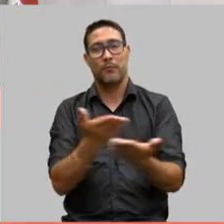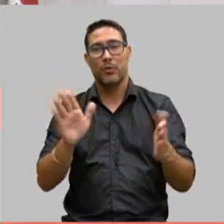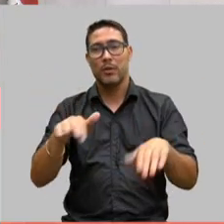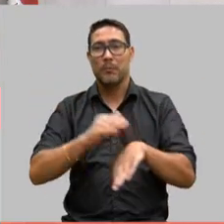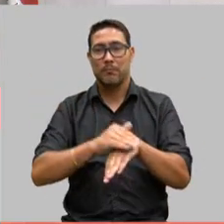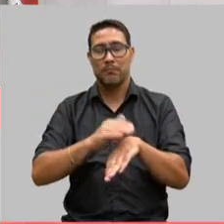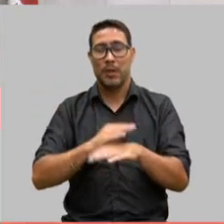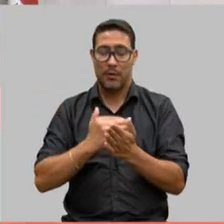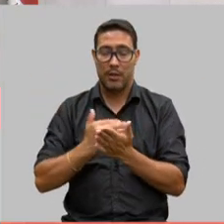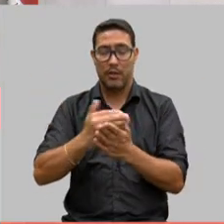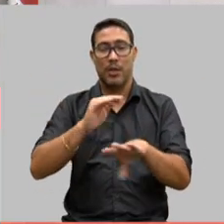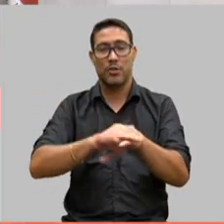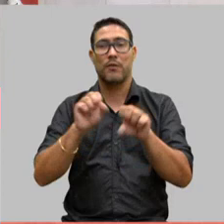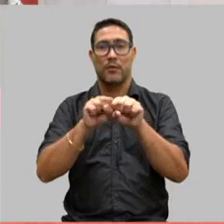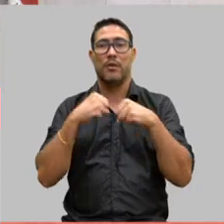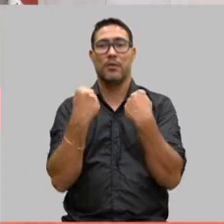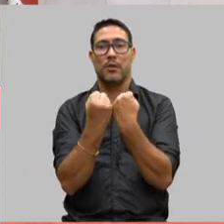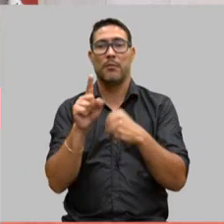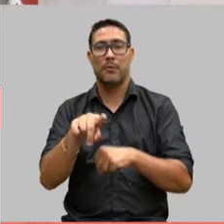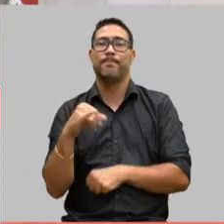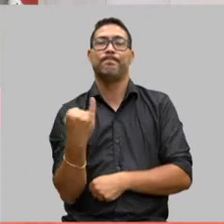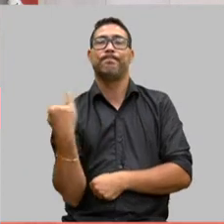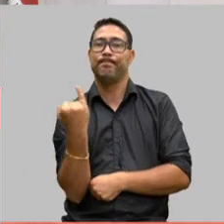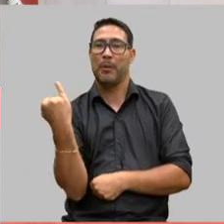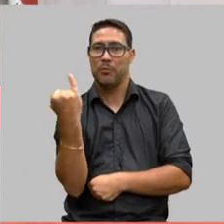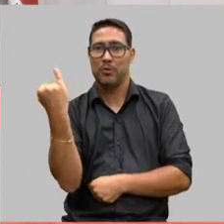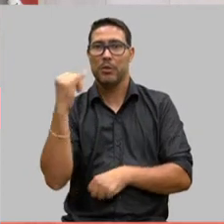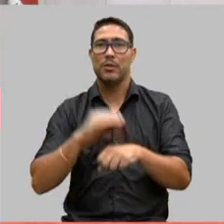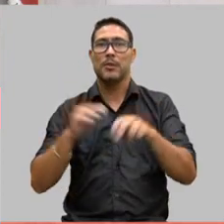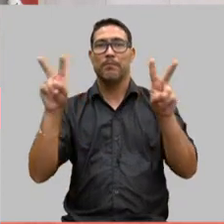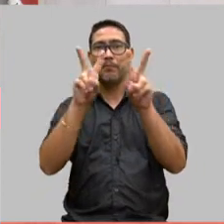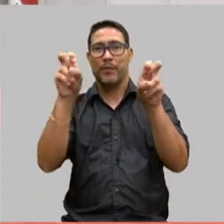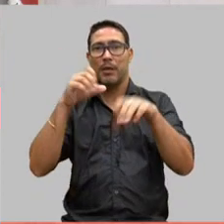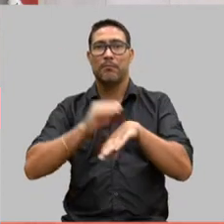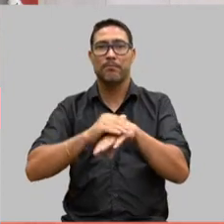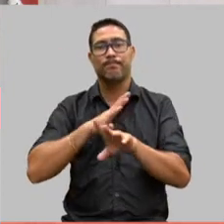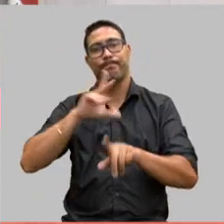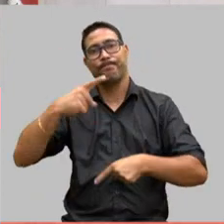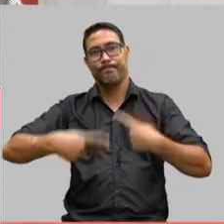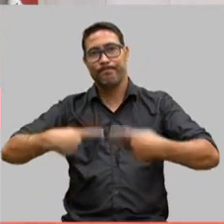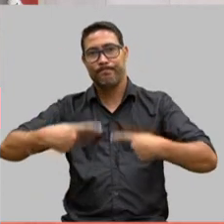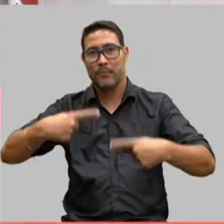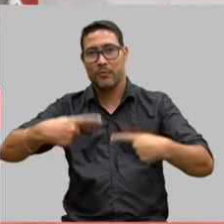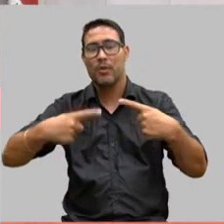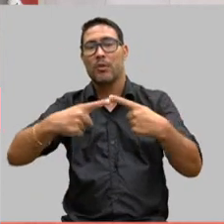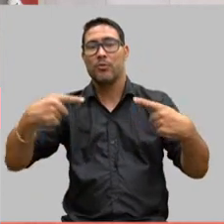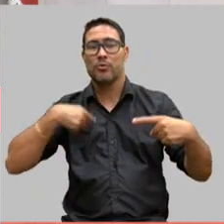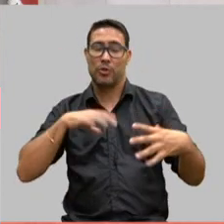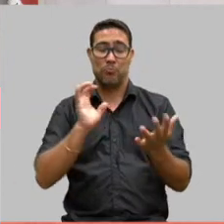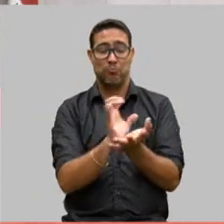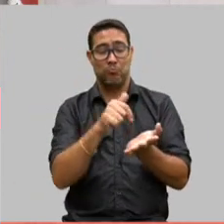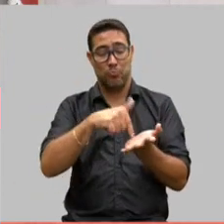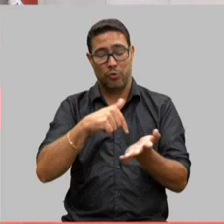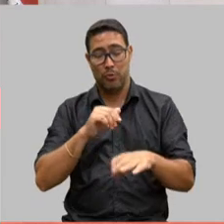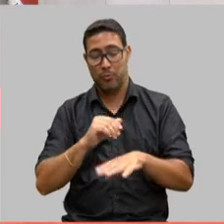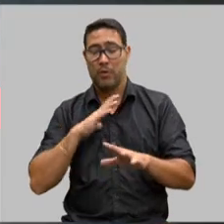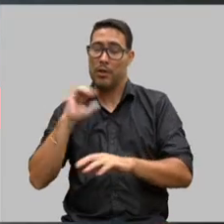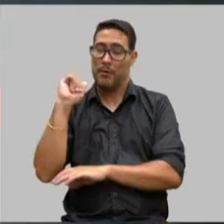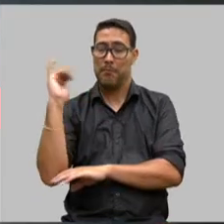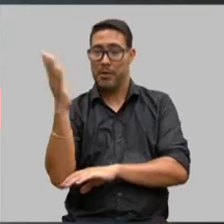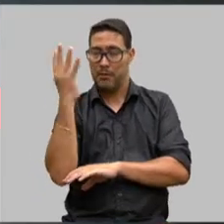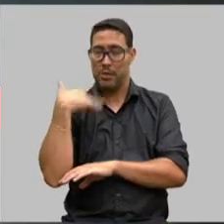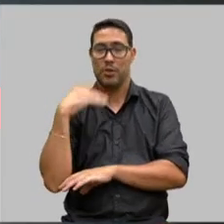desse seminário importante, tema que venho discutindo como presidente da Comissão de Meio Ambiente desde o ano